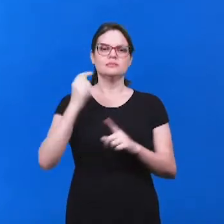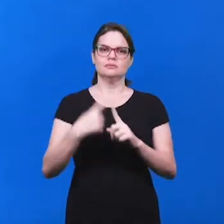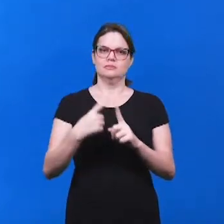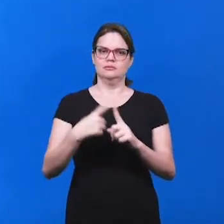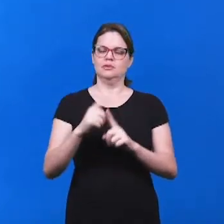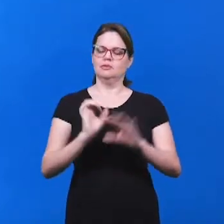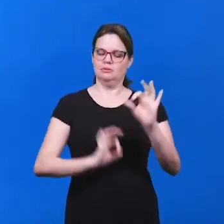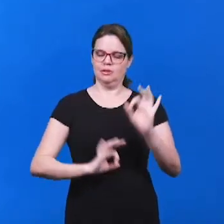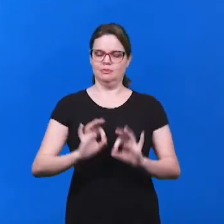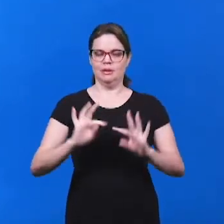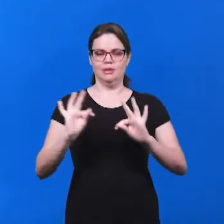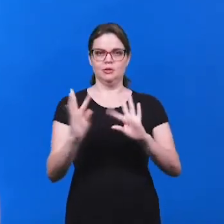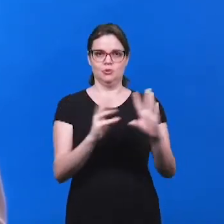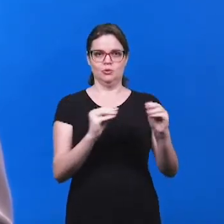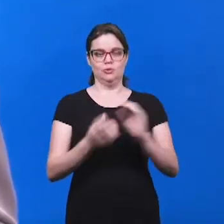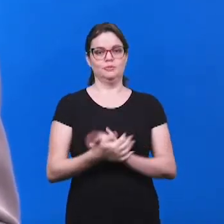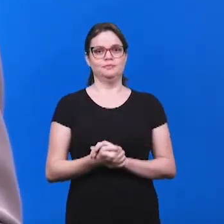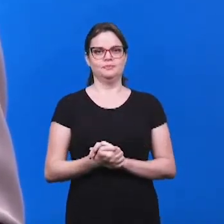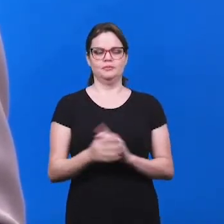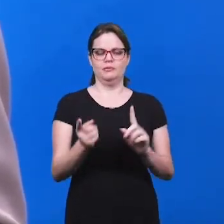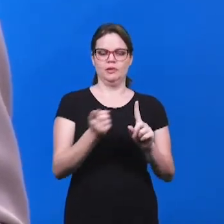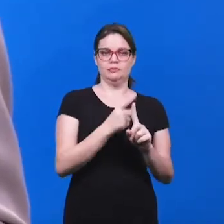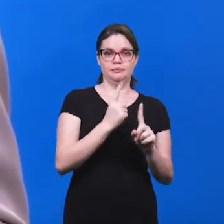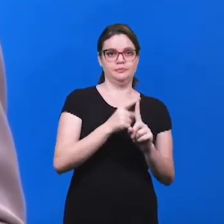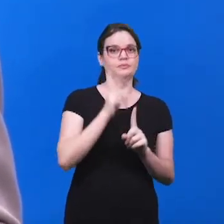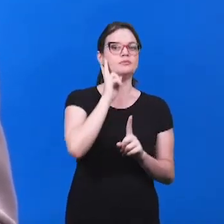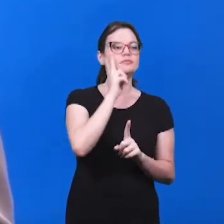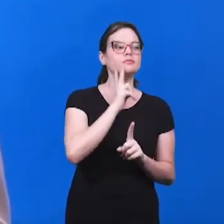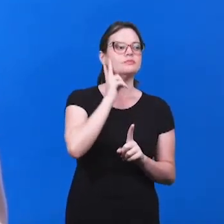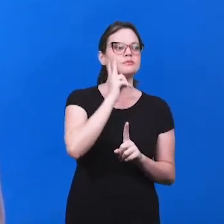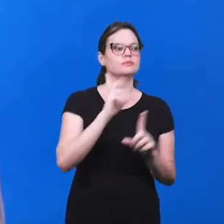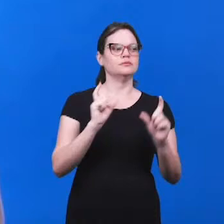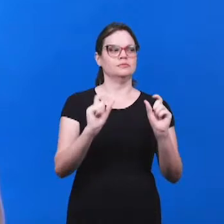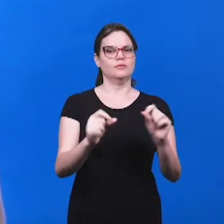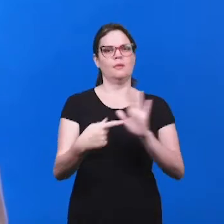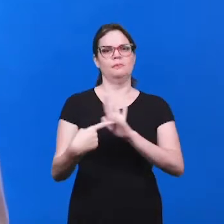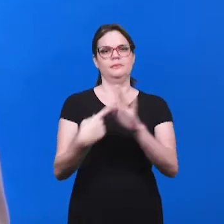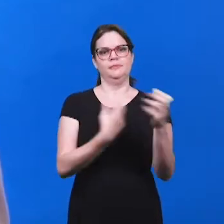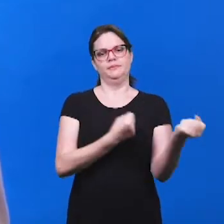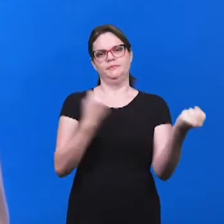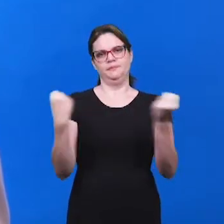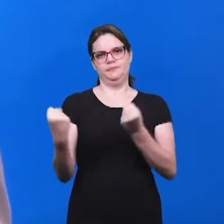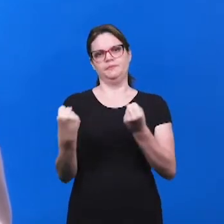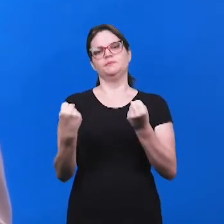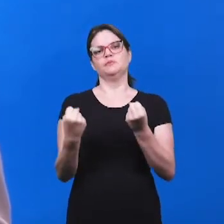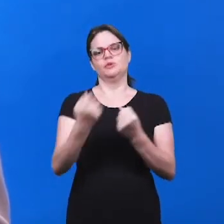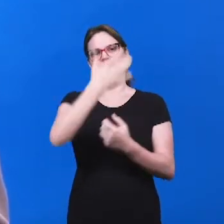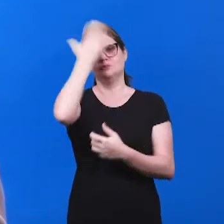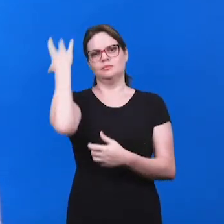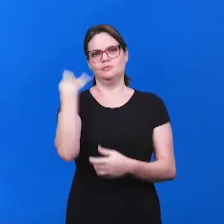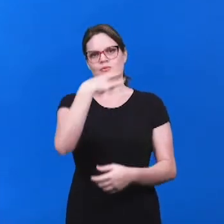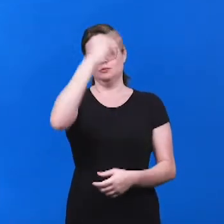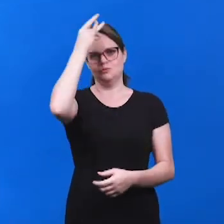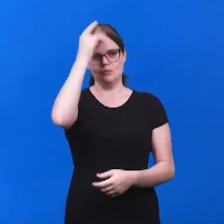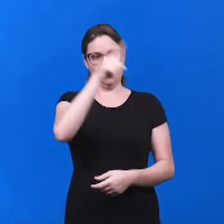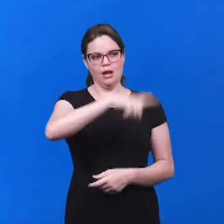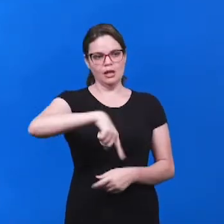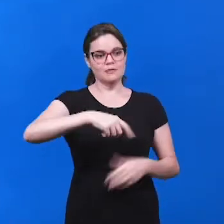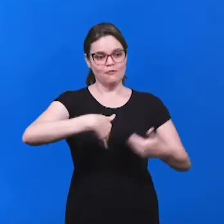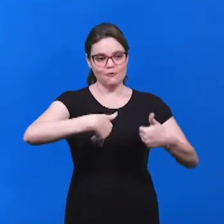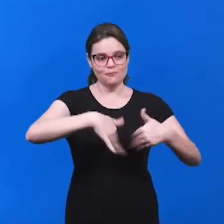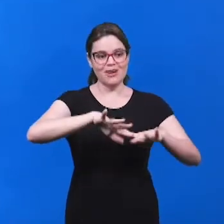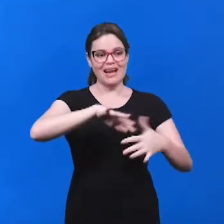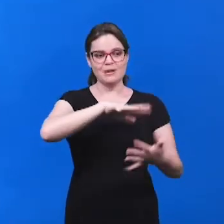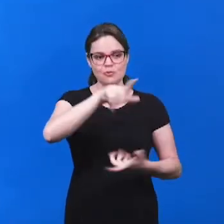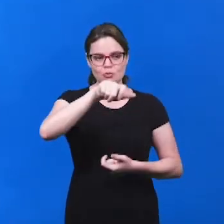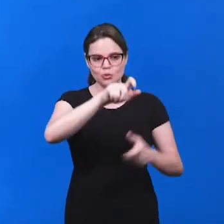o arrebatamento. O primeiro vinho está relacionado ao poder do Espírito Santo sobre a igreja para ela evangelizar